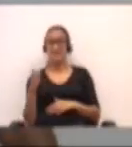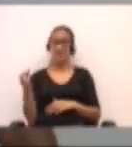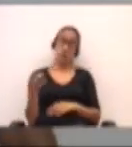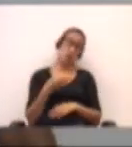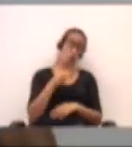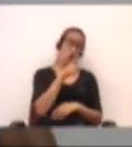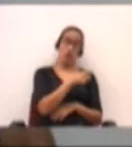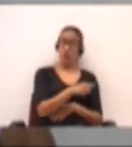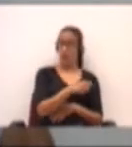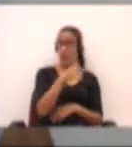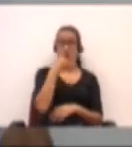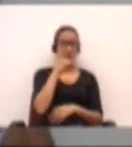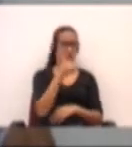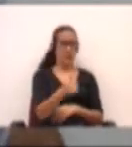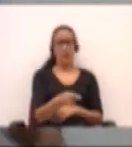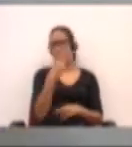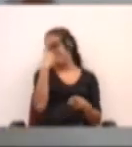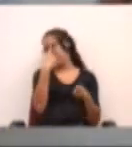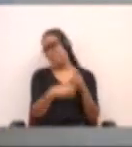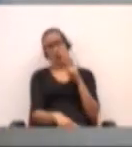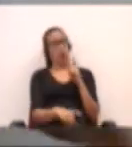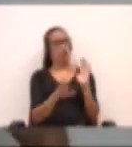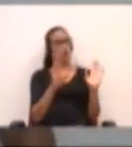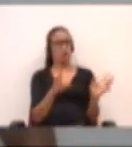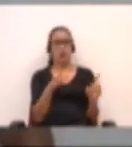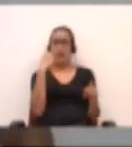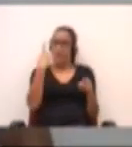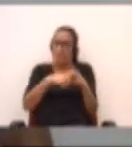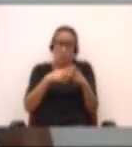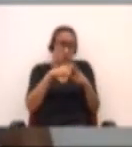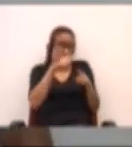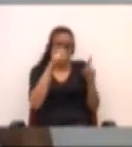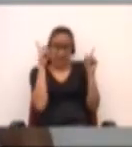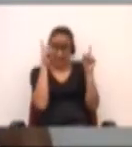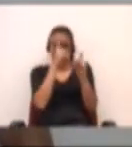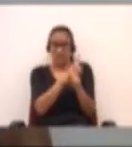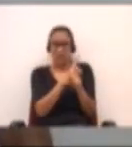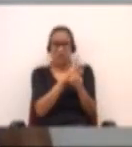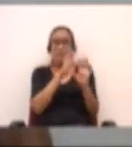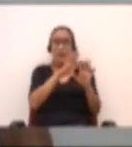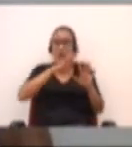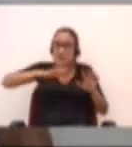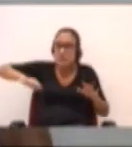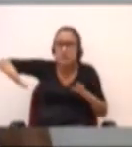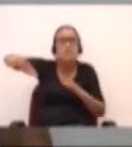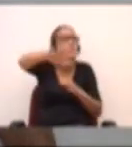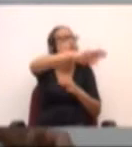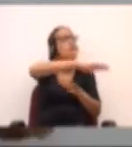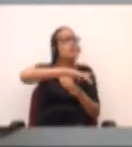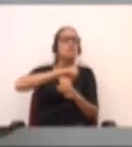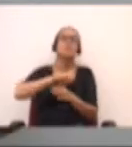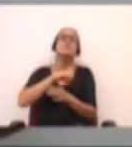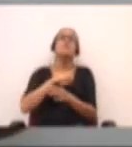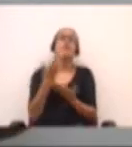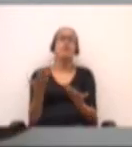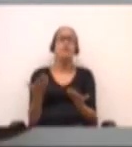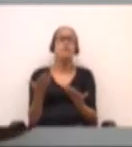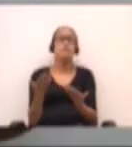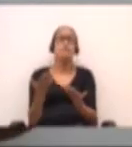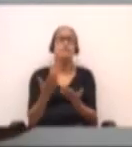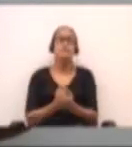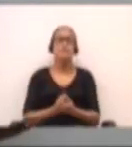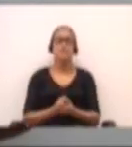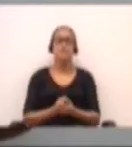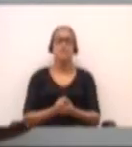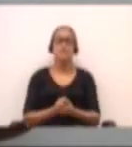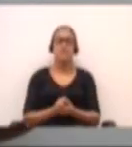sob litígio. Ora, bolas, a área toda do horto está sob litígio, mas tem energia elétrica no estande de